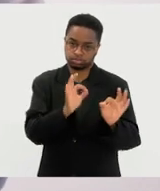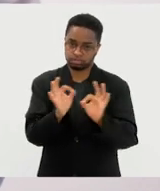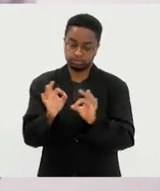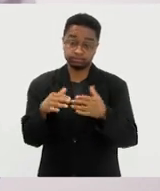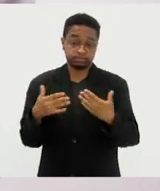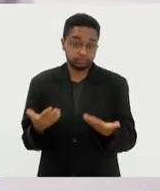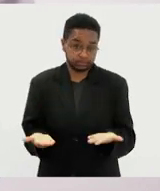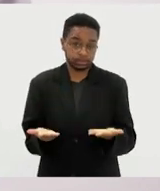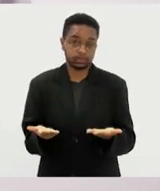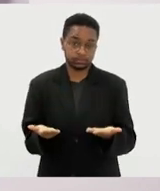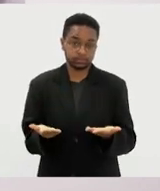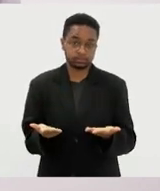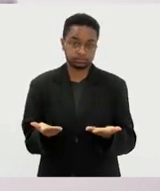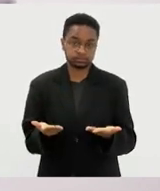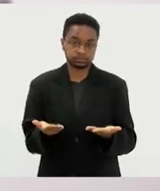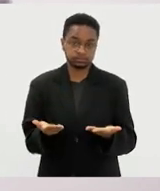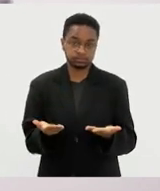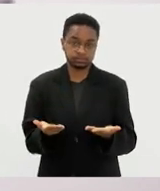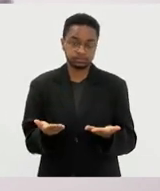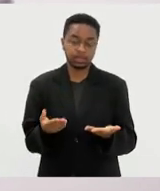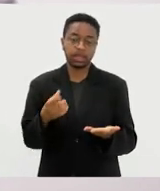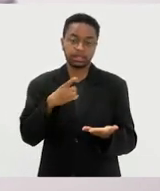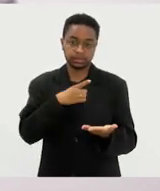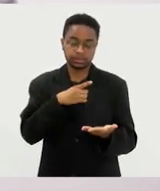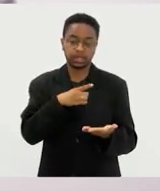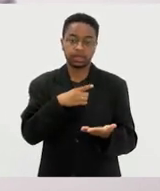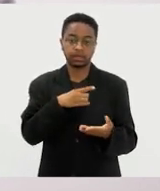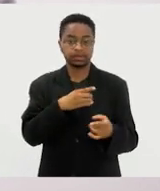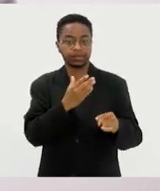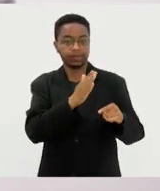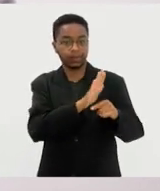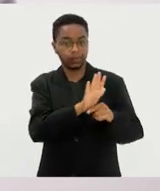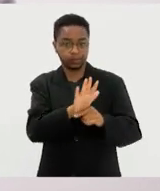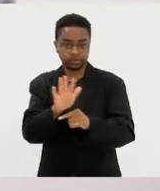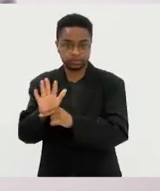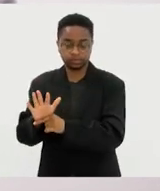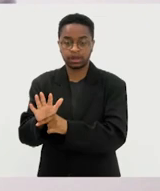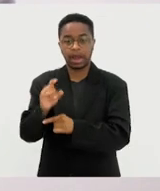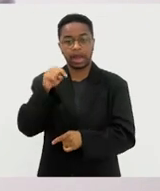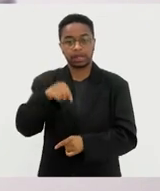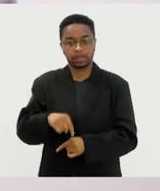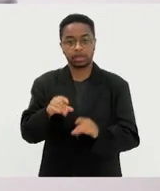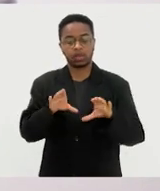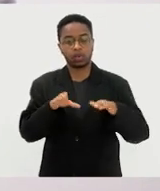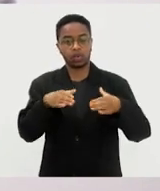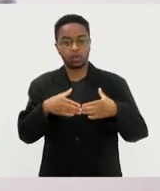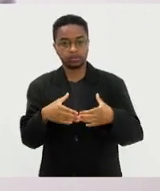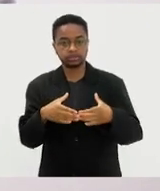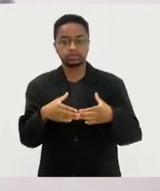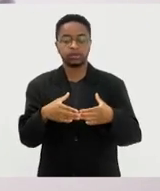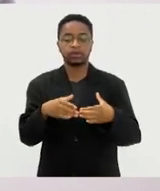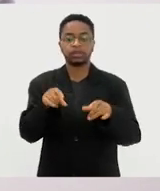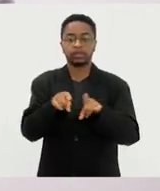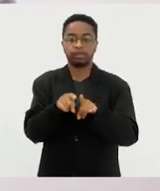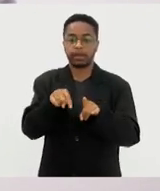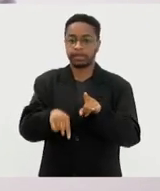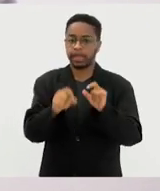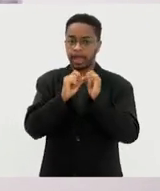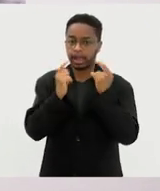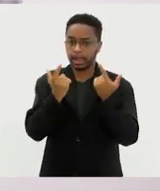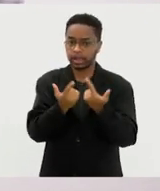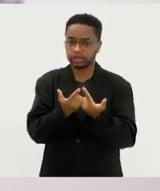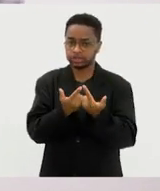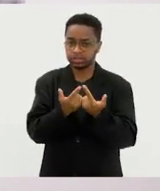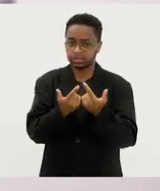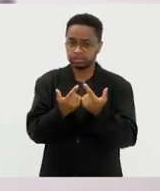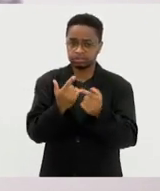Então, assim, mais contribuição que essa comissão, que esse parlamento está dando, não existe,